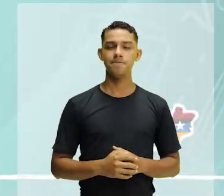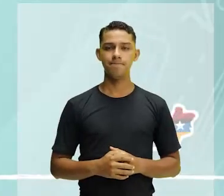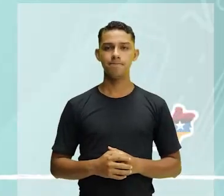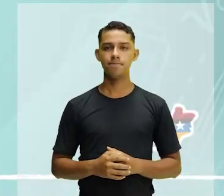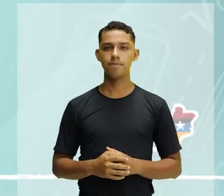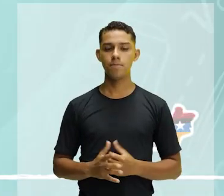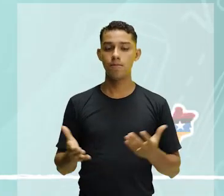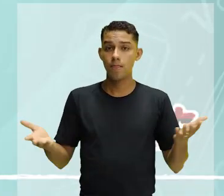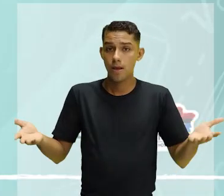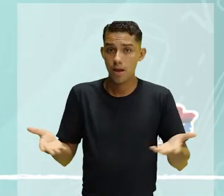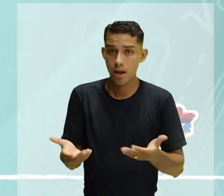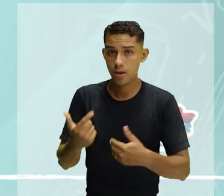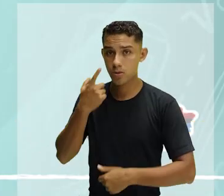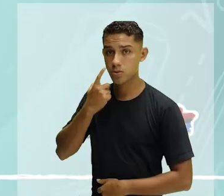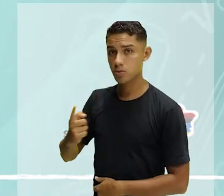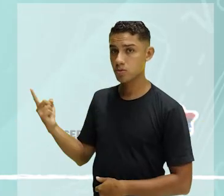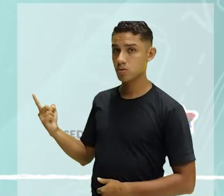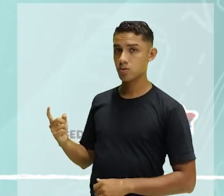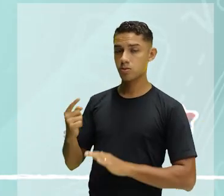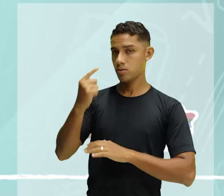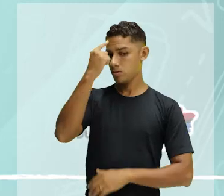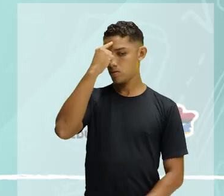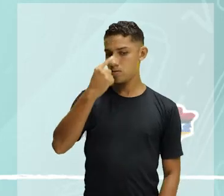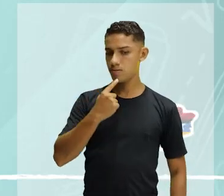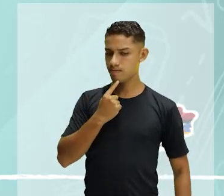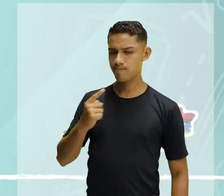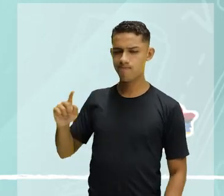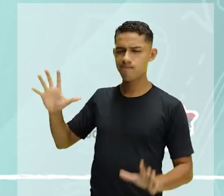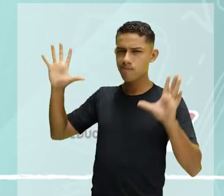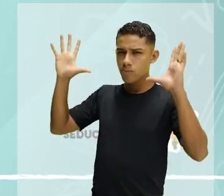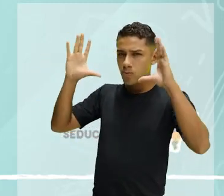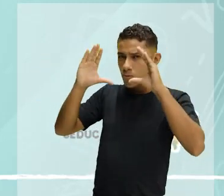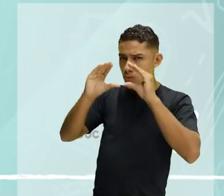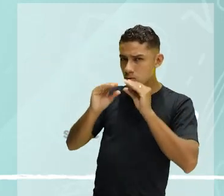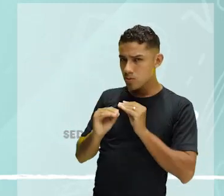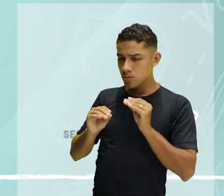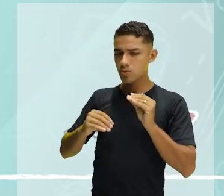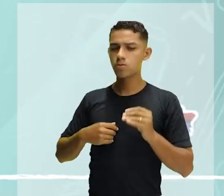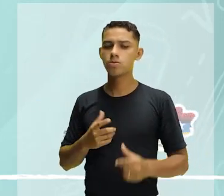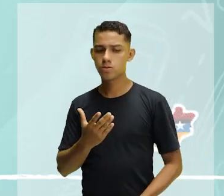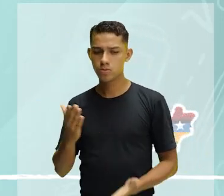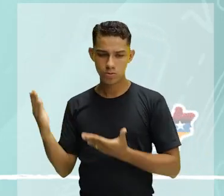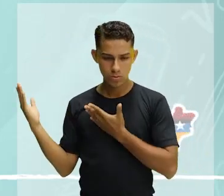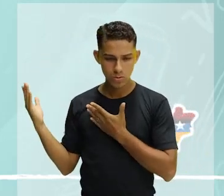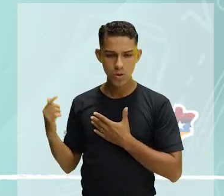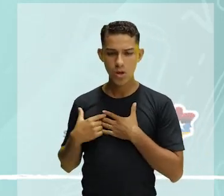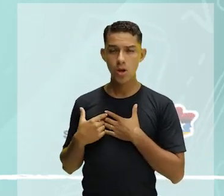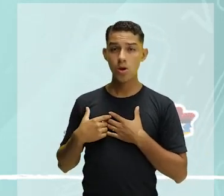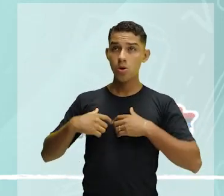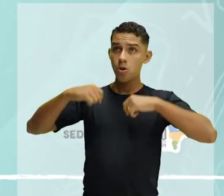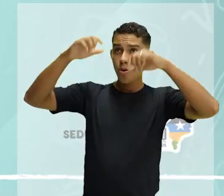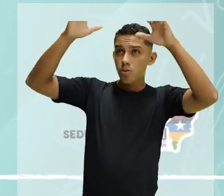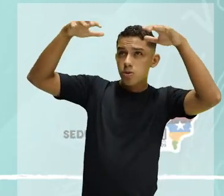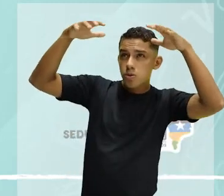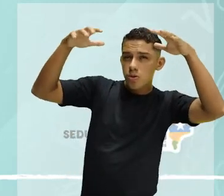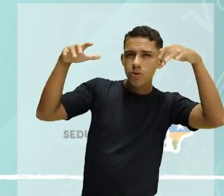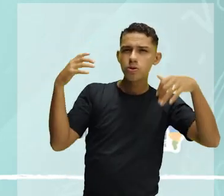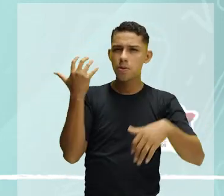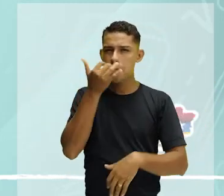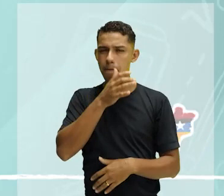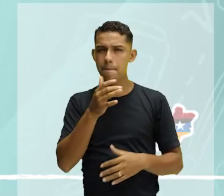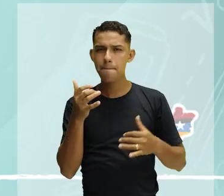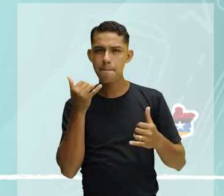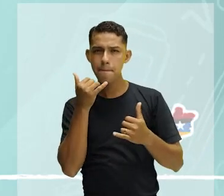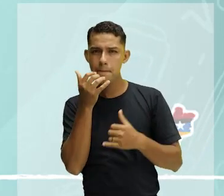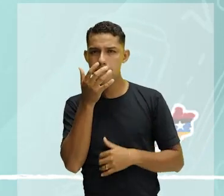eu trouxe para vocês uma imagem bem sombria, tá? Bem sombria mesmo. Você vê aí que o tempo está fechado, parece até que vai chover, e